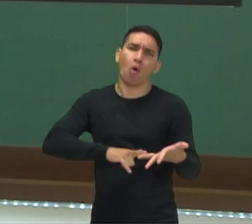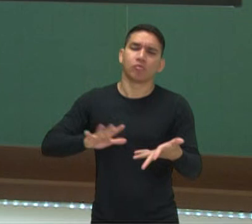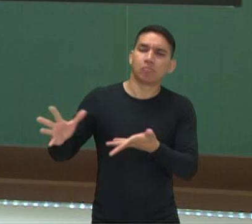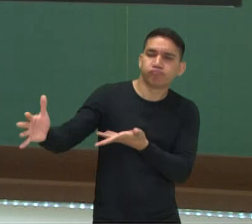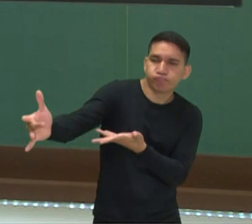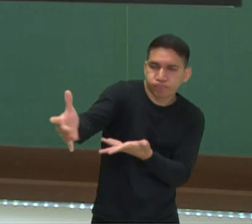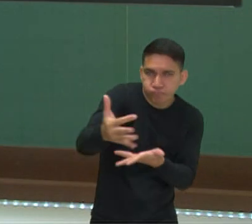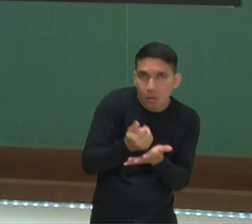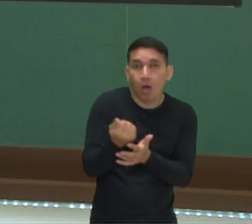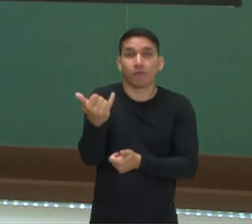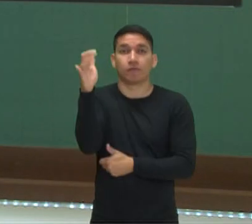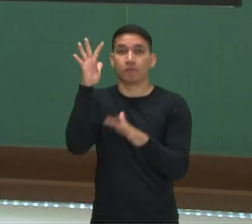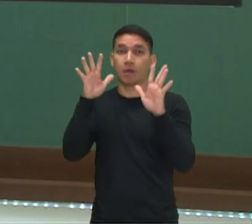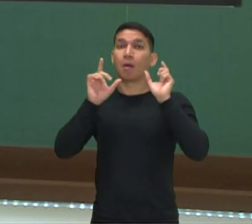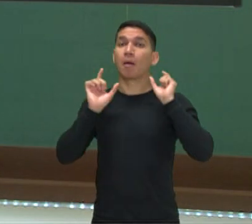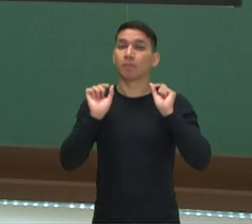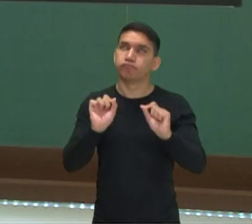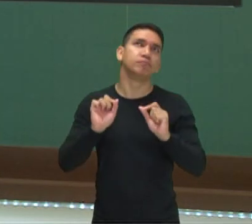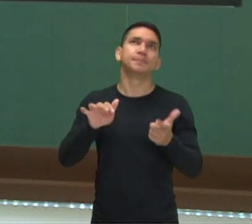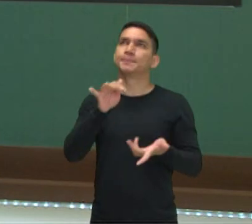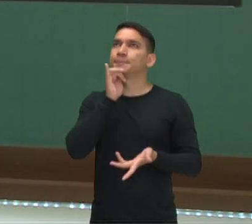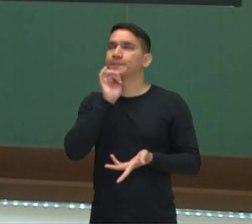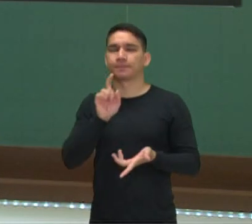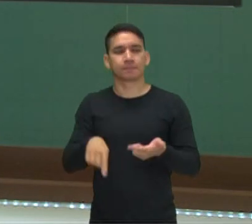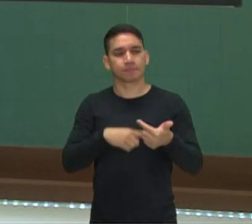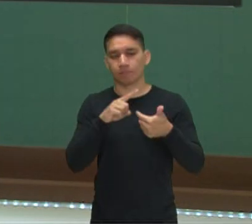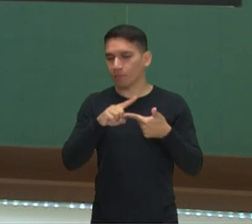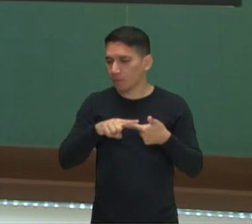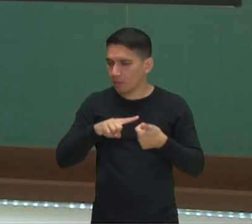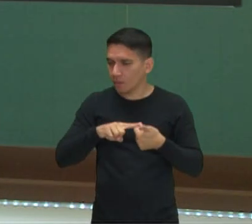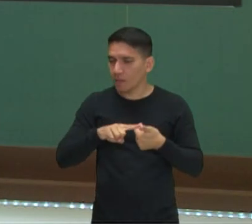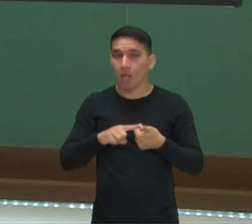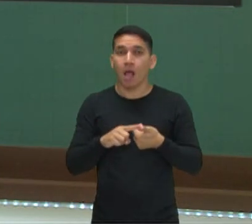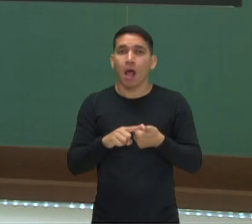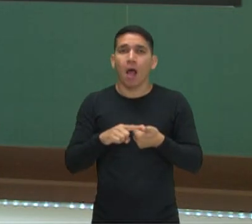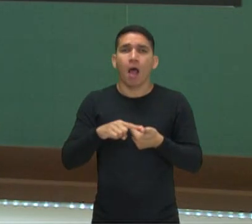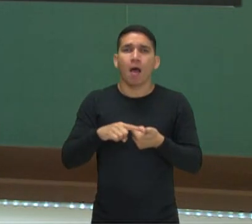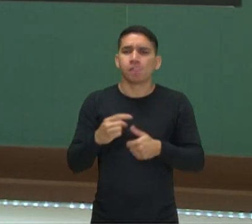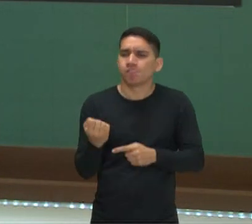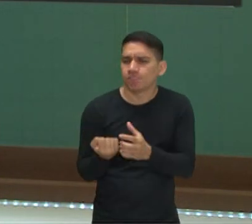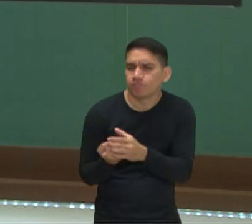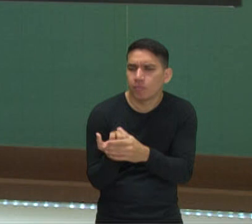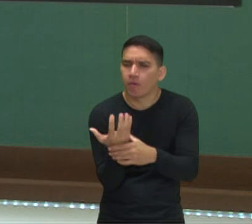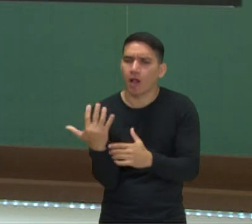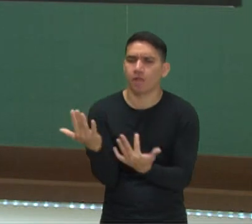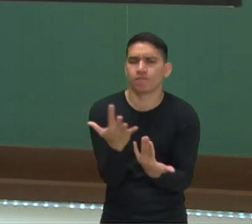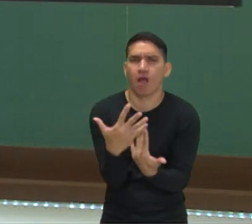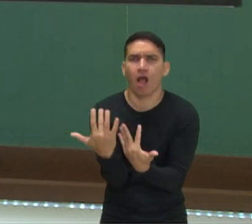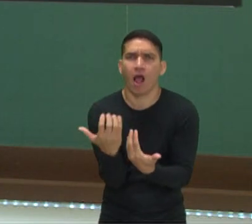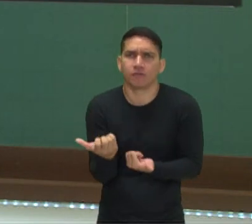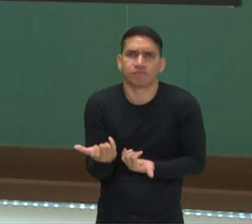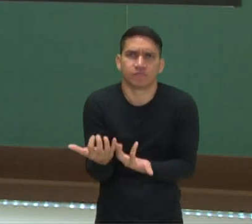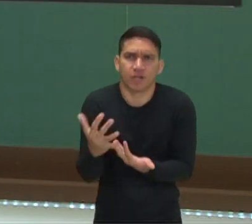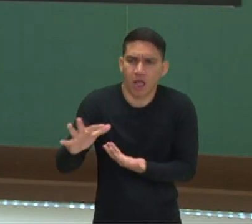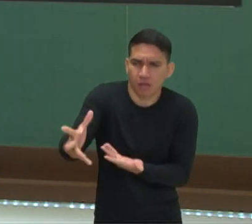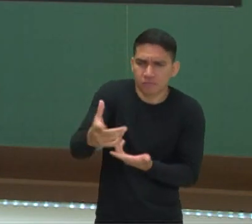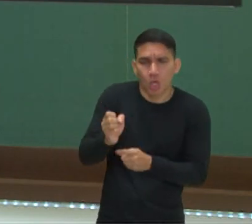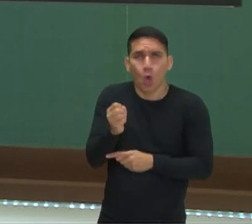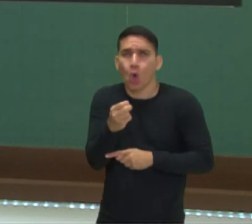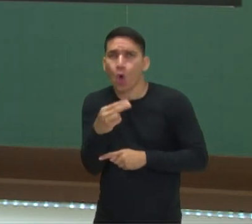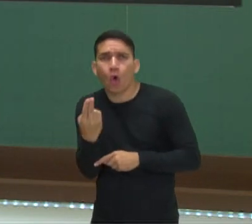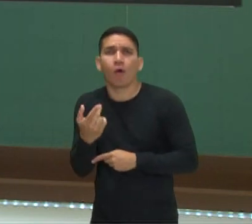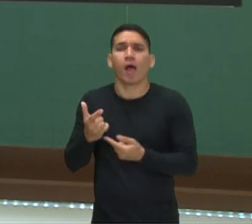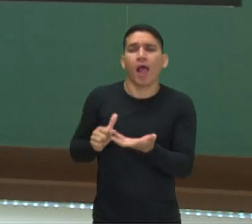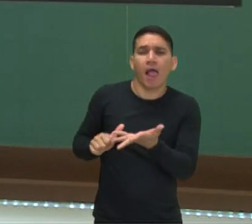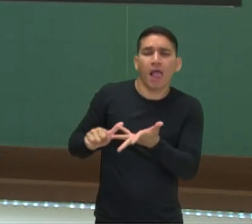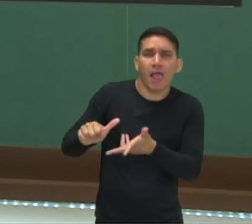da floresta. Desde, por exemplo, alguma planta ou algum elemento ali que é retirado da floresta para